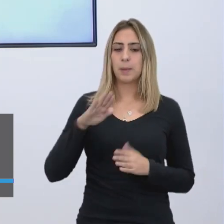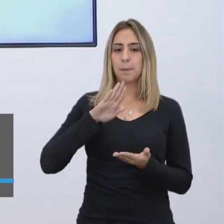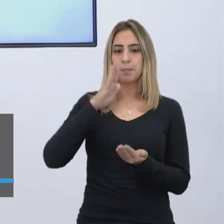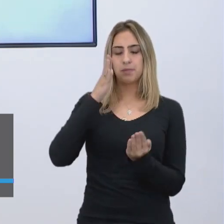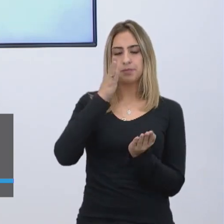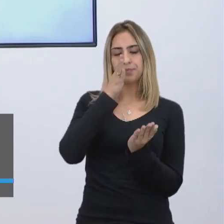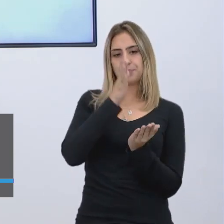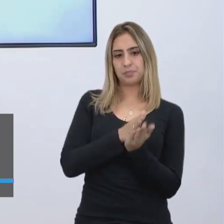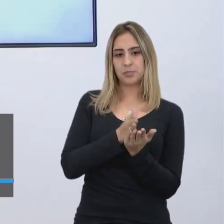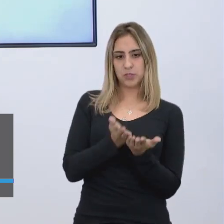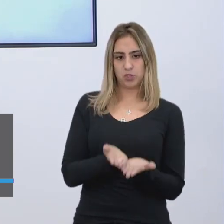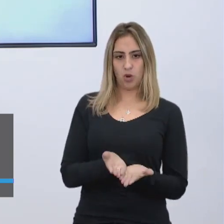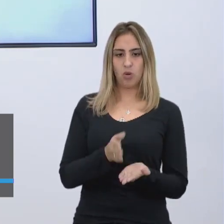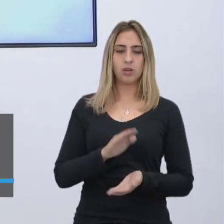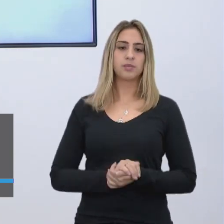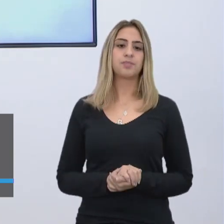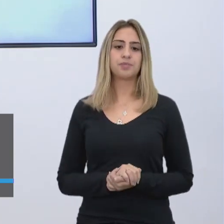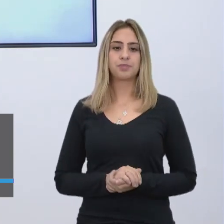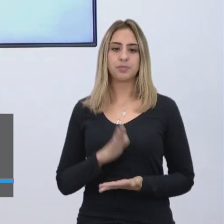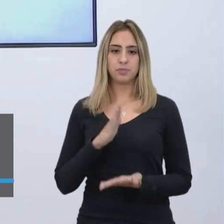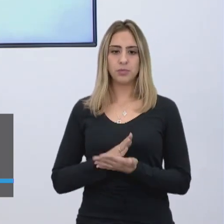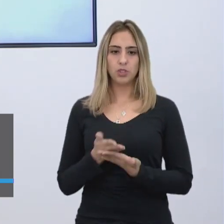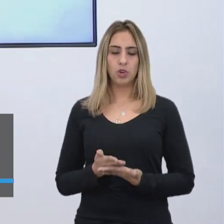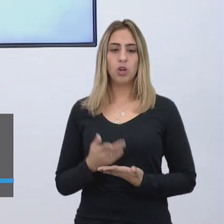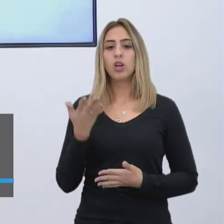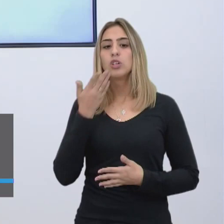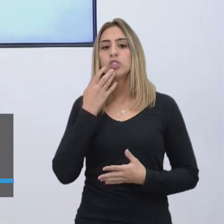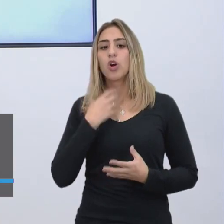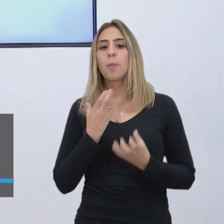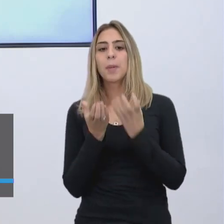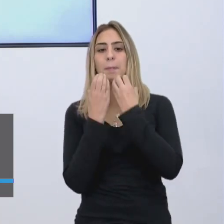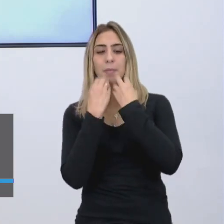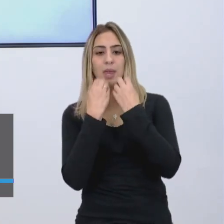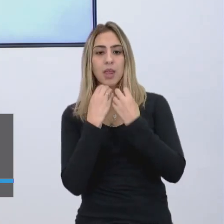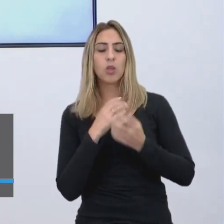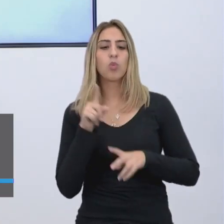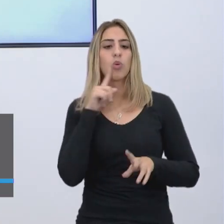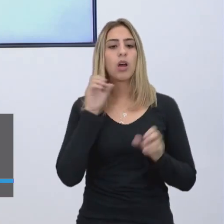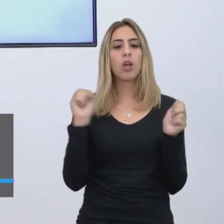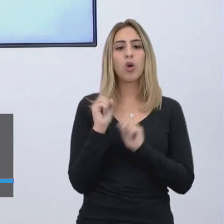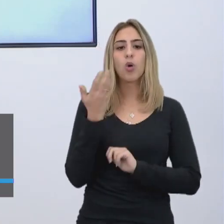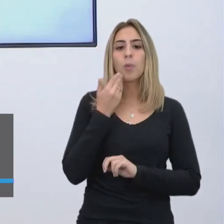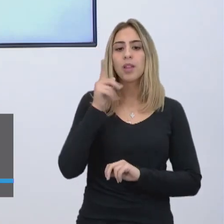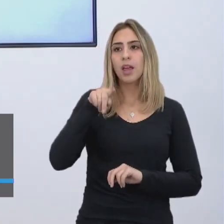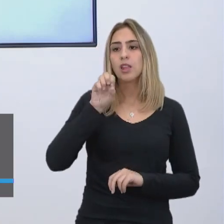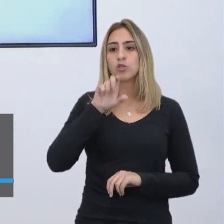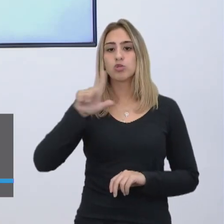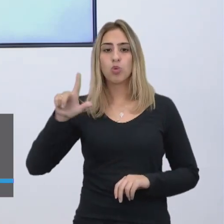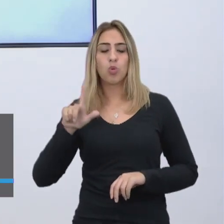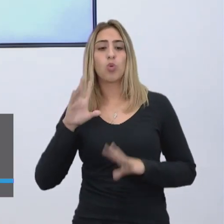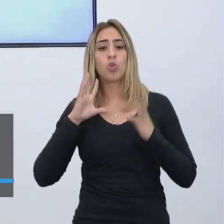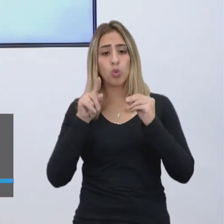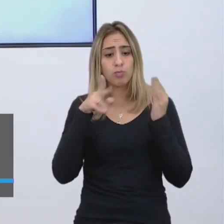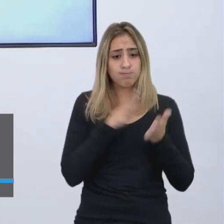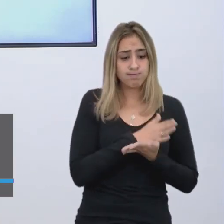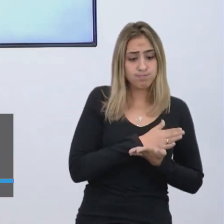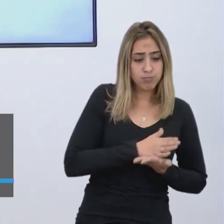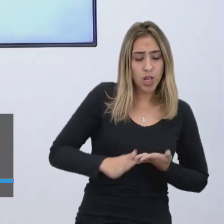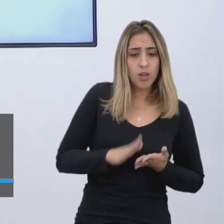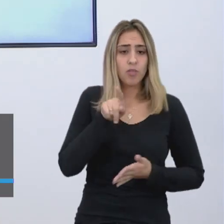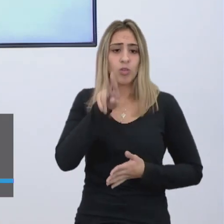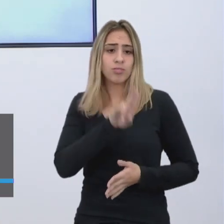né? Ou a maneira com que a gente come o milho também é uma comida sul-americana. Todos esses processos